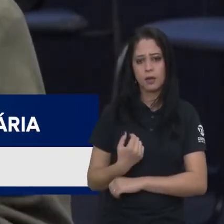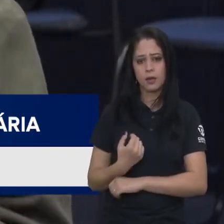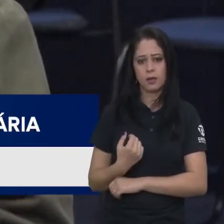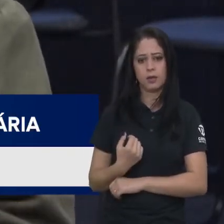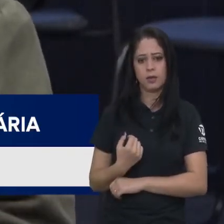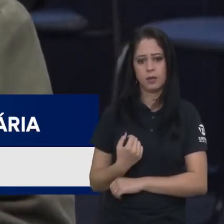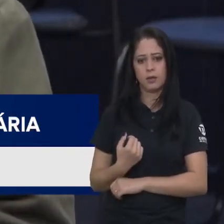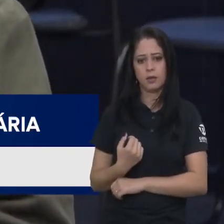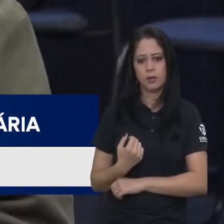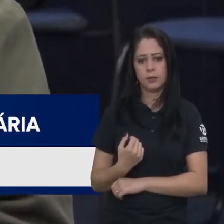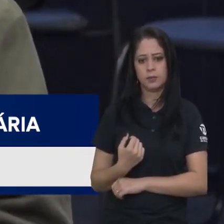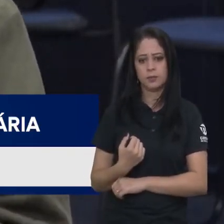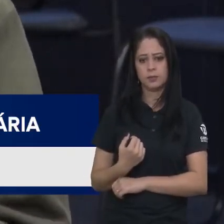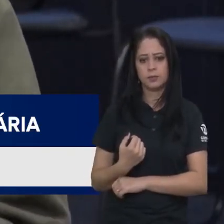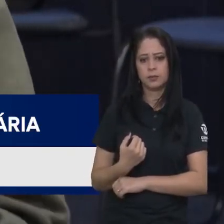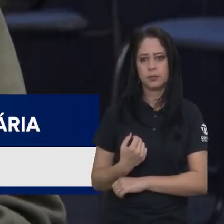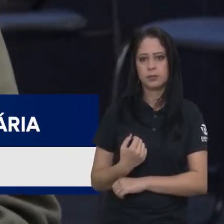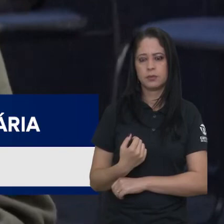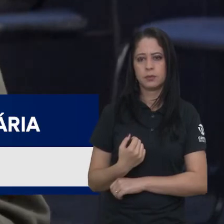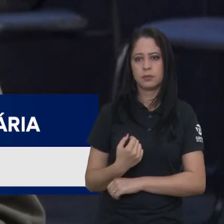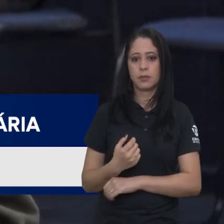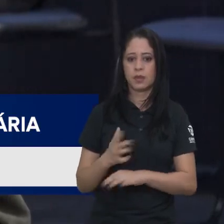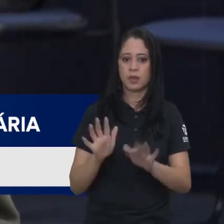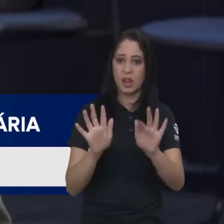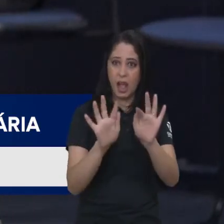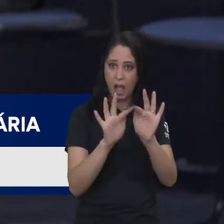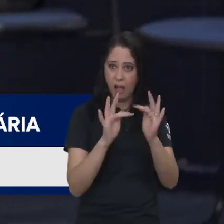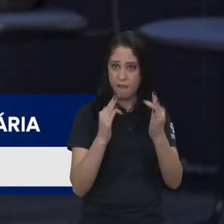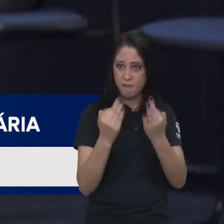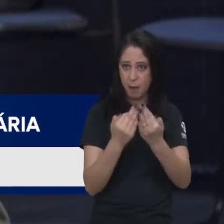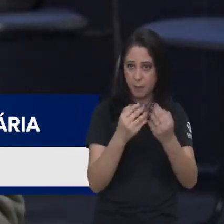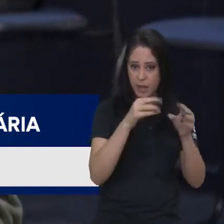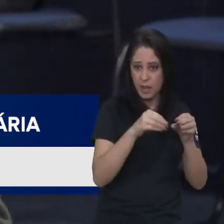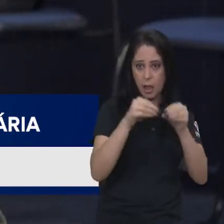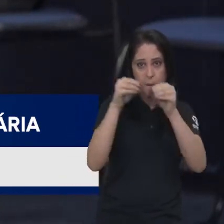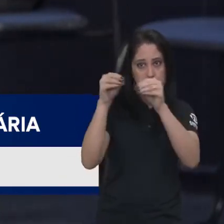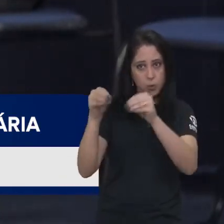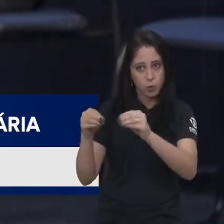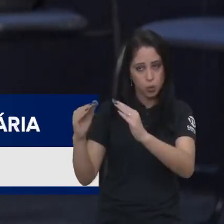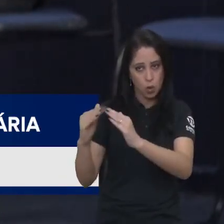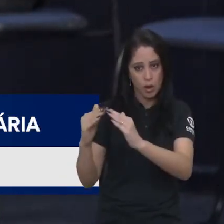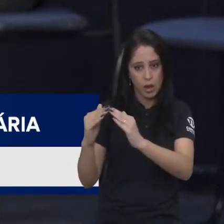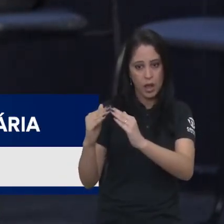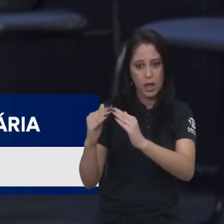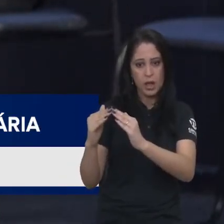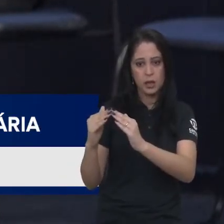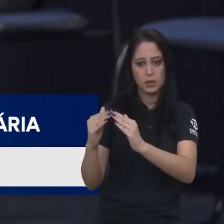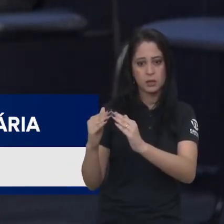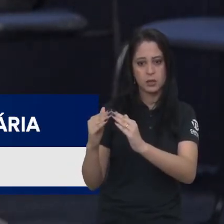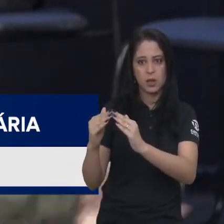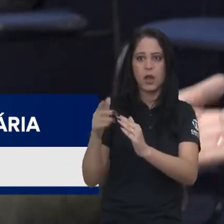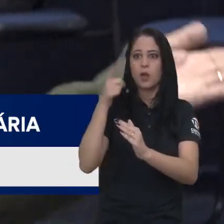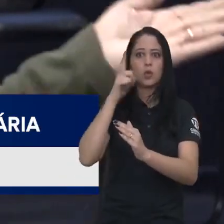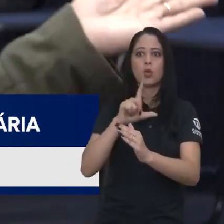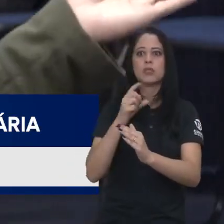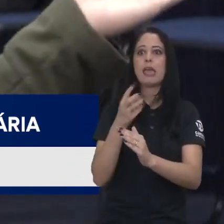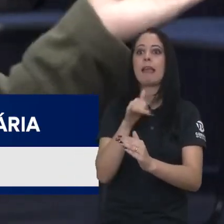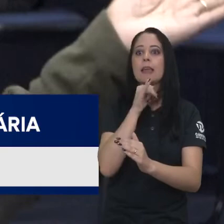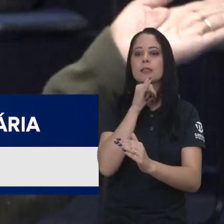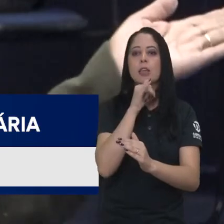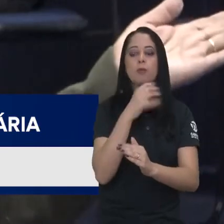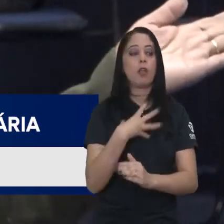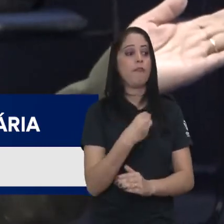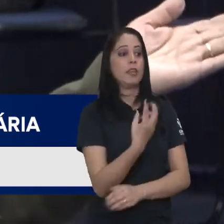Ele está recebendo a família, não é só porque, como o pai que ele é, ele não consegue ver a filha.